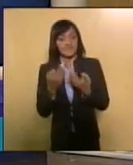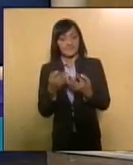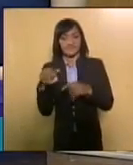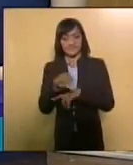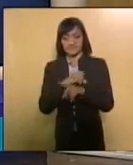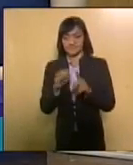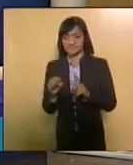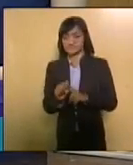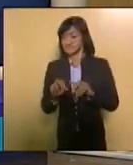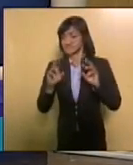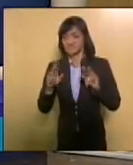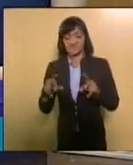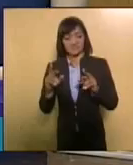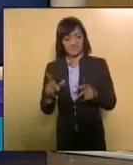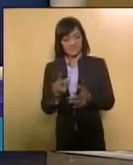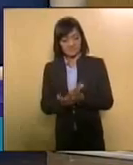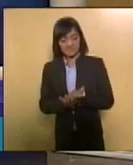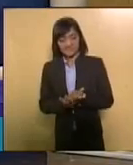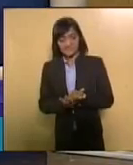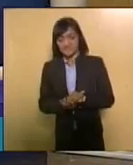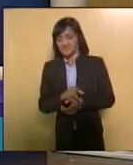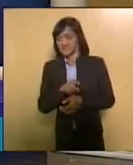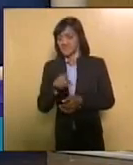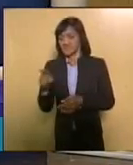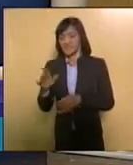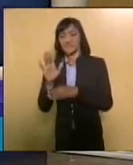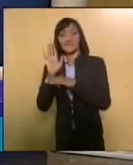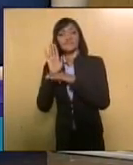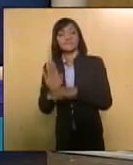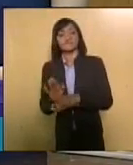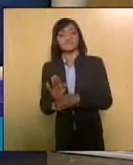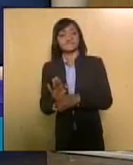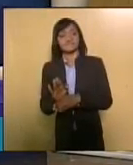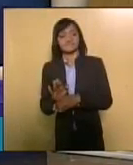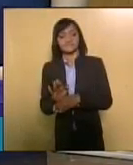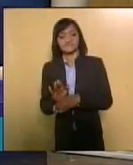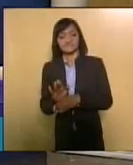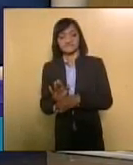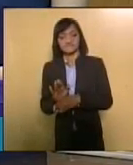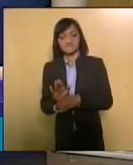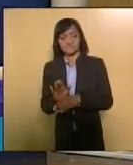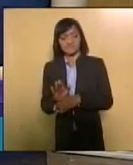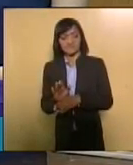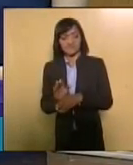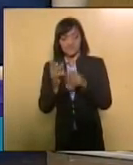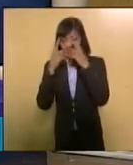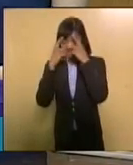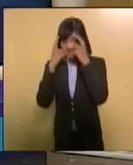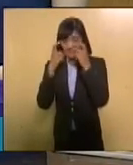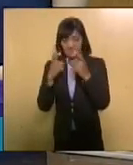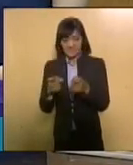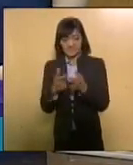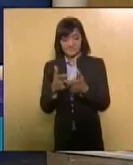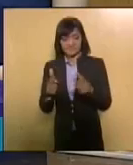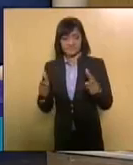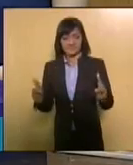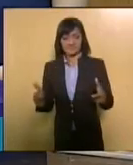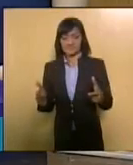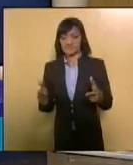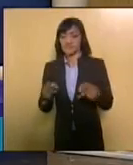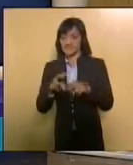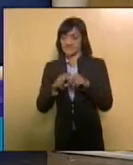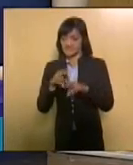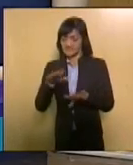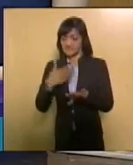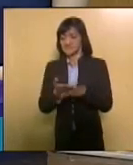foi exatamente o contrário aquilo ali ajudou a jogar mais lenha na fogueira da violência no Brasil então ainda hoje